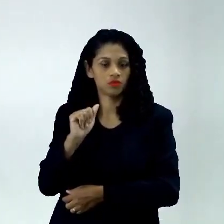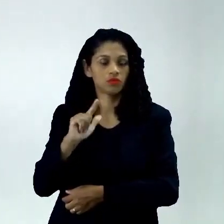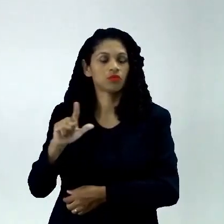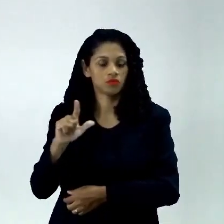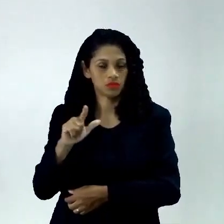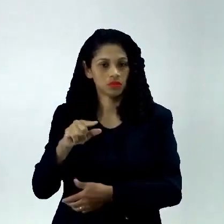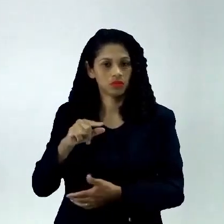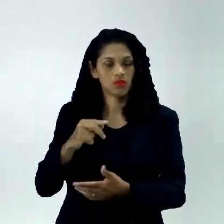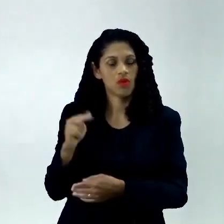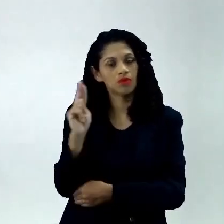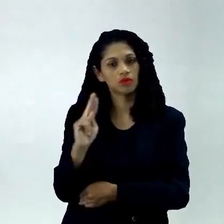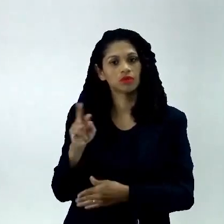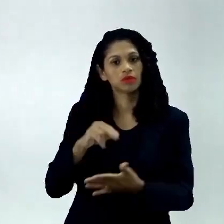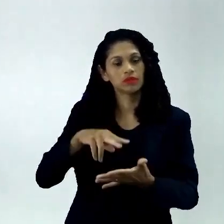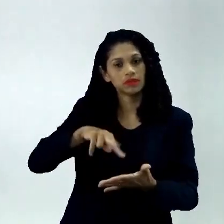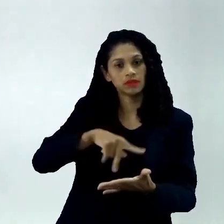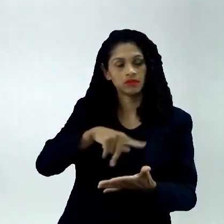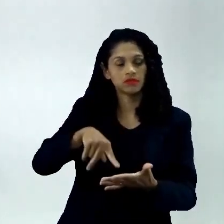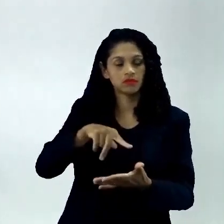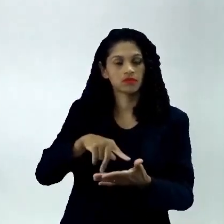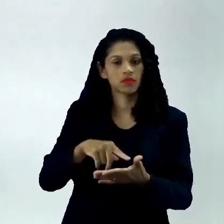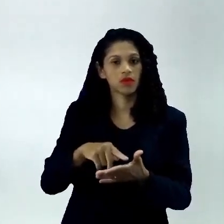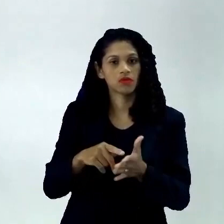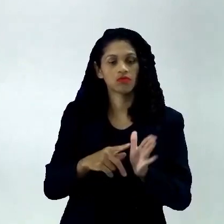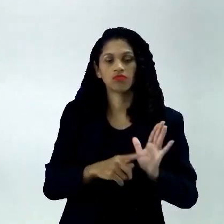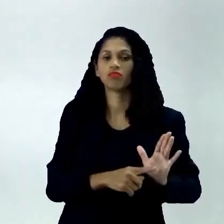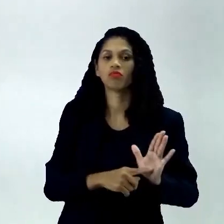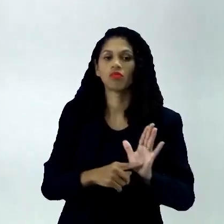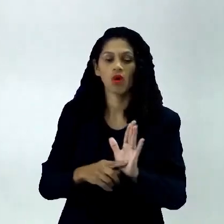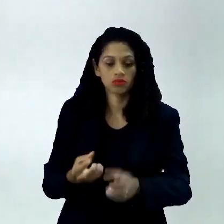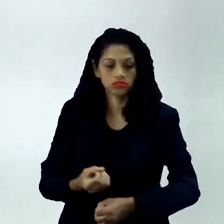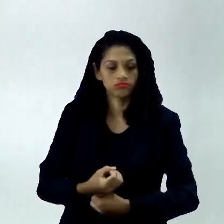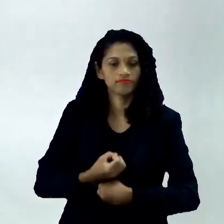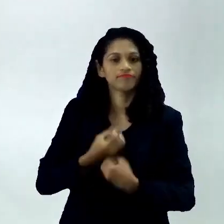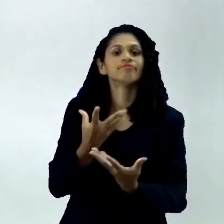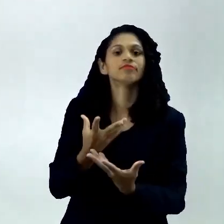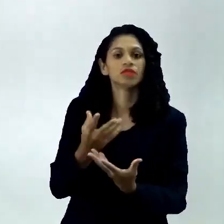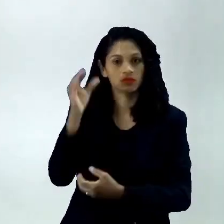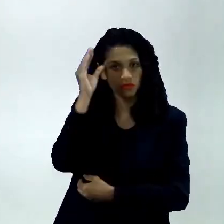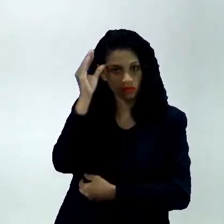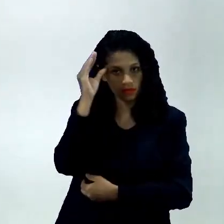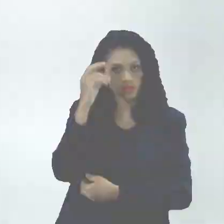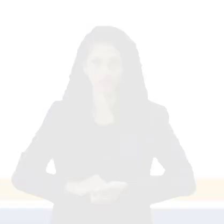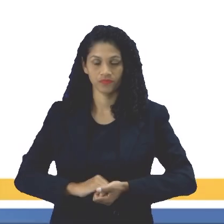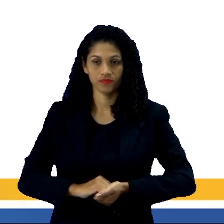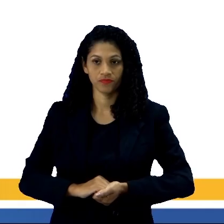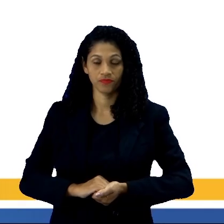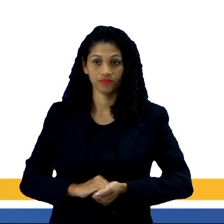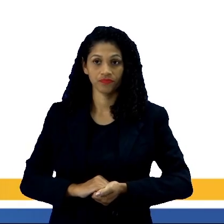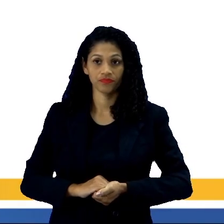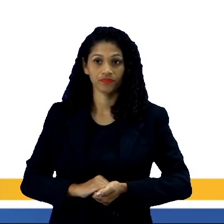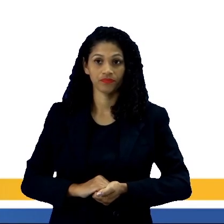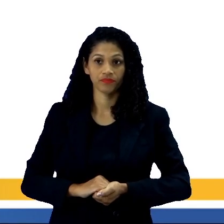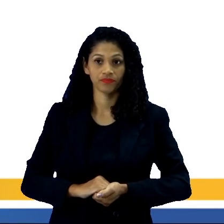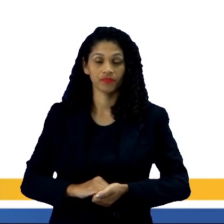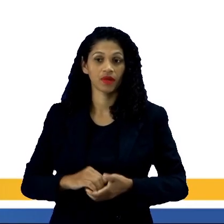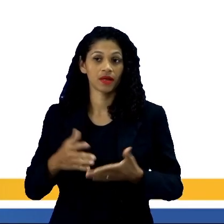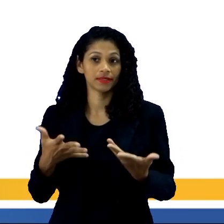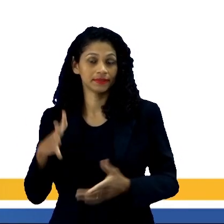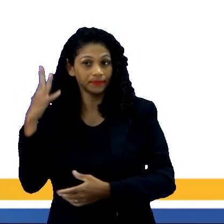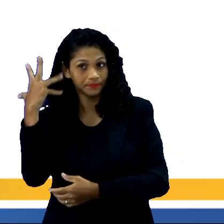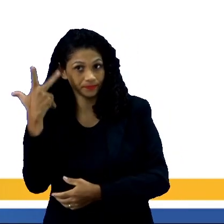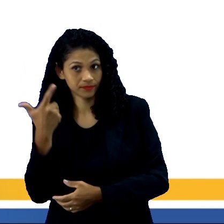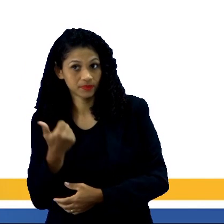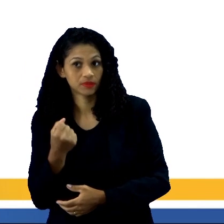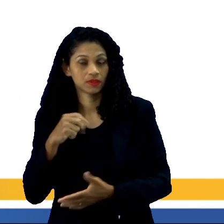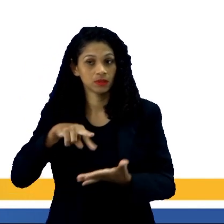sendo a forma com que você manifesta aquele conhecimento, que no caso aqui o conhecimento é tido como cultura, beleza? Já que na vertente afro